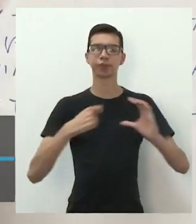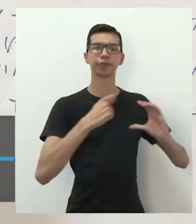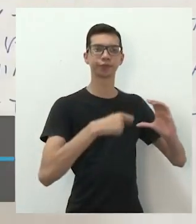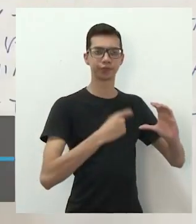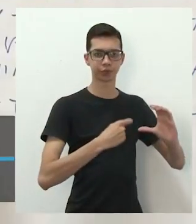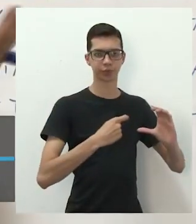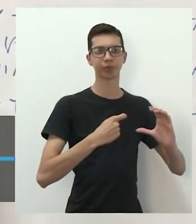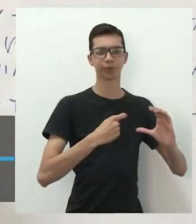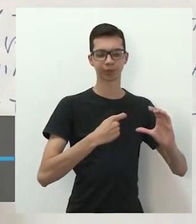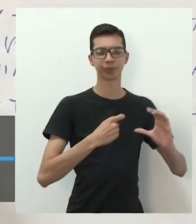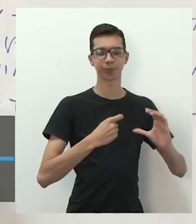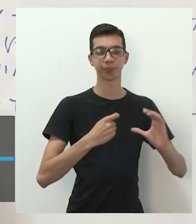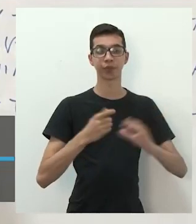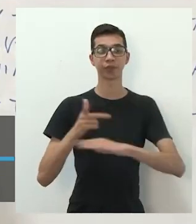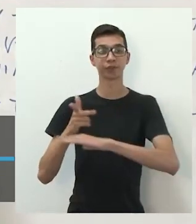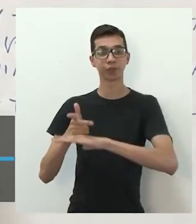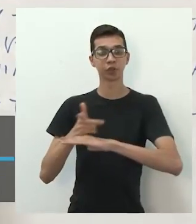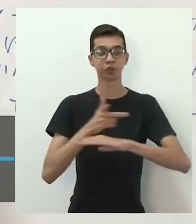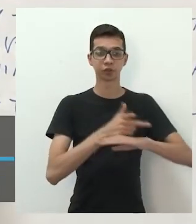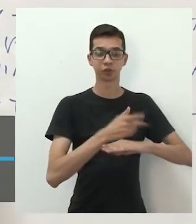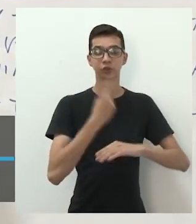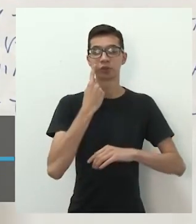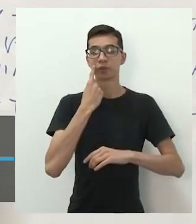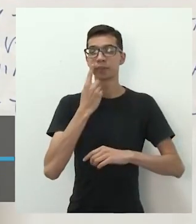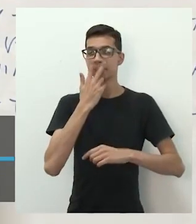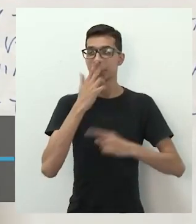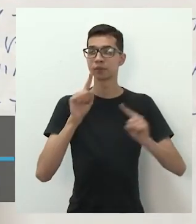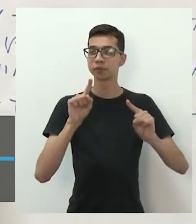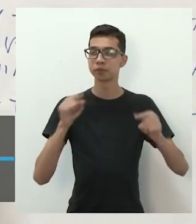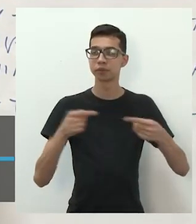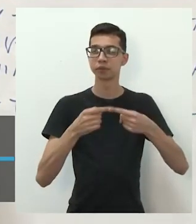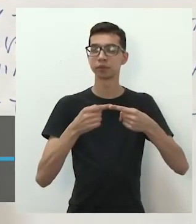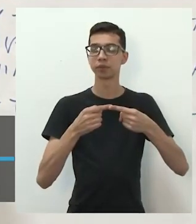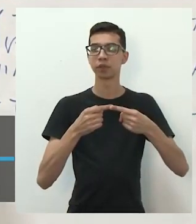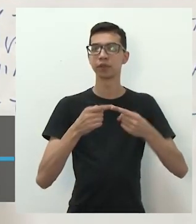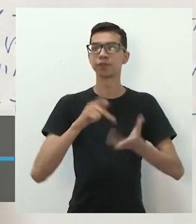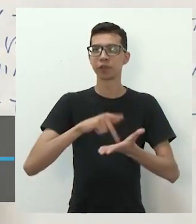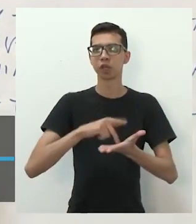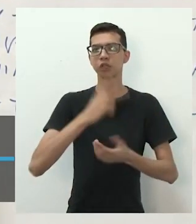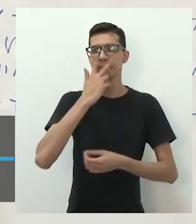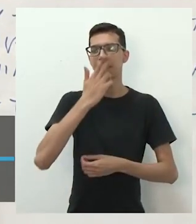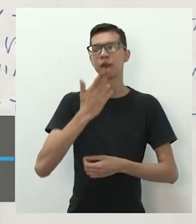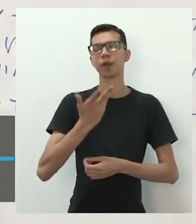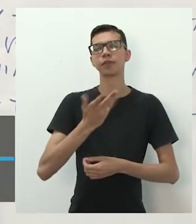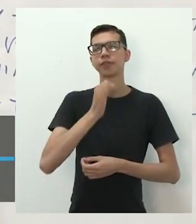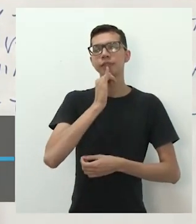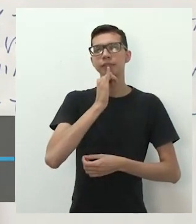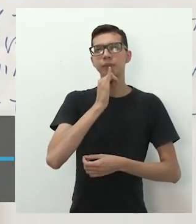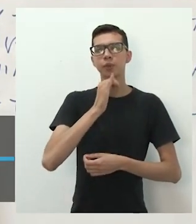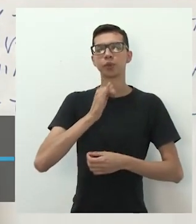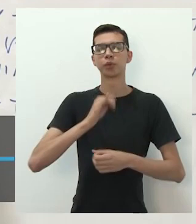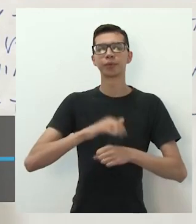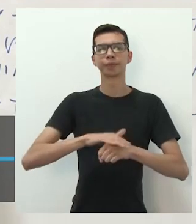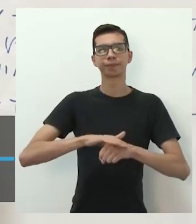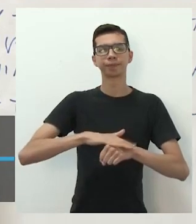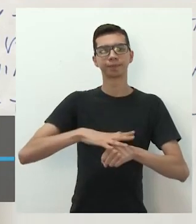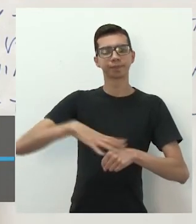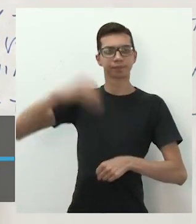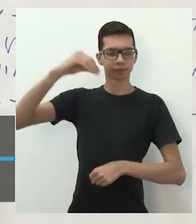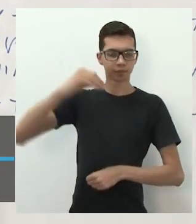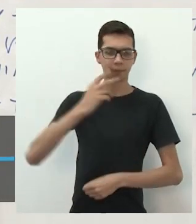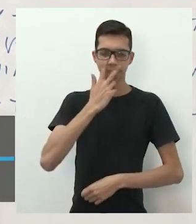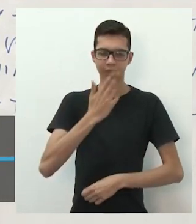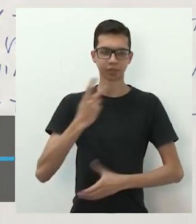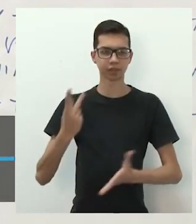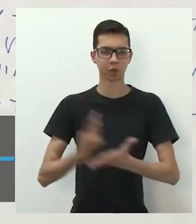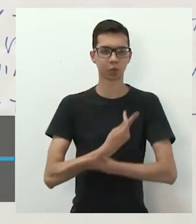Da película ali, para que se dê a impressão de que realmente ele saiu da garrafa, tá? Essa é uma das trucagens aí, muito